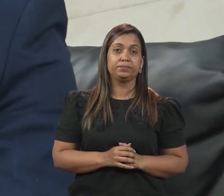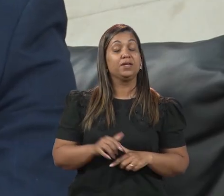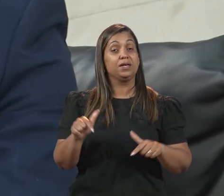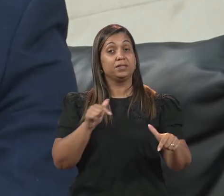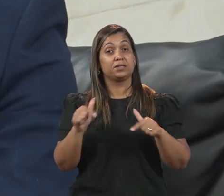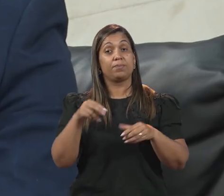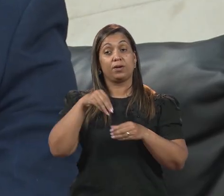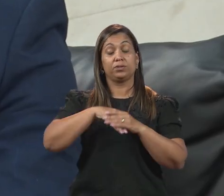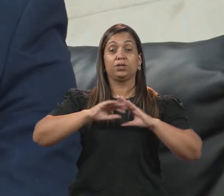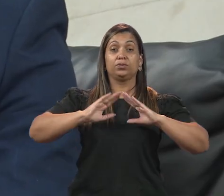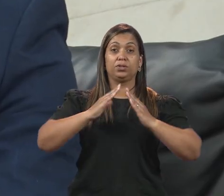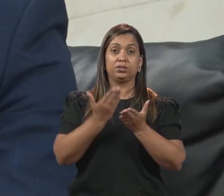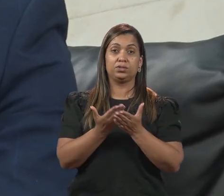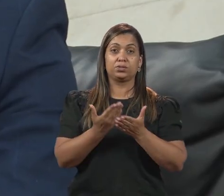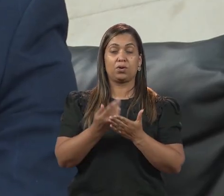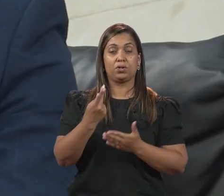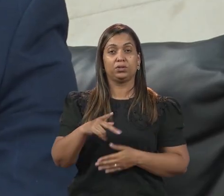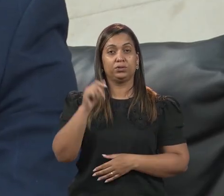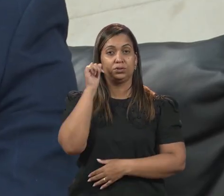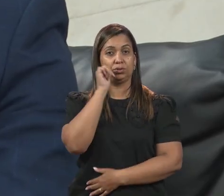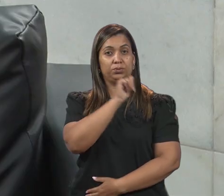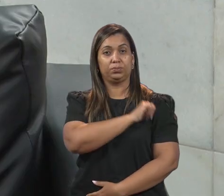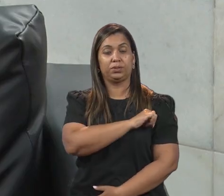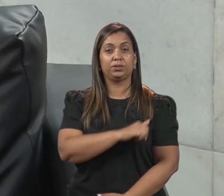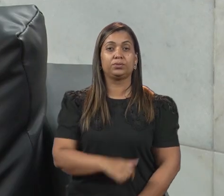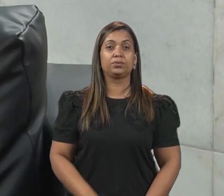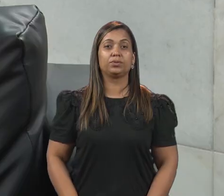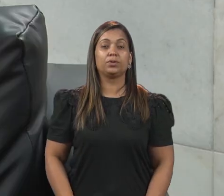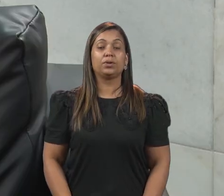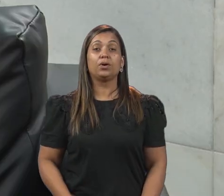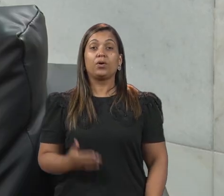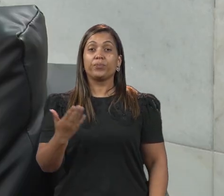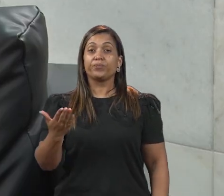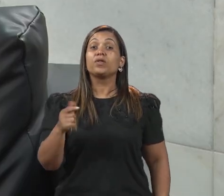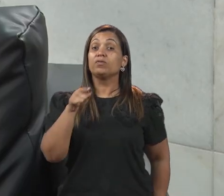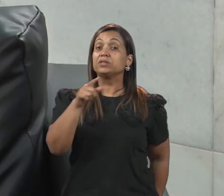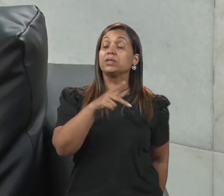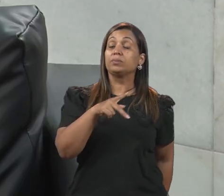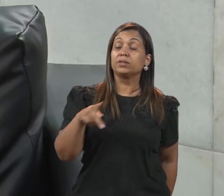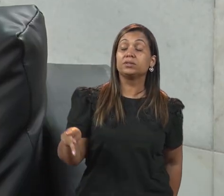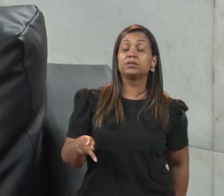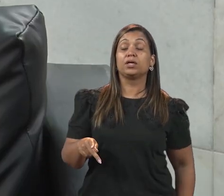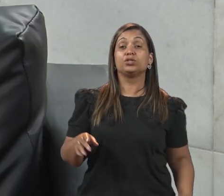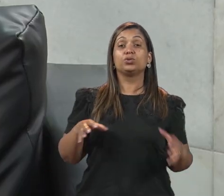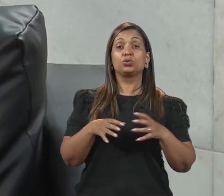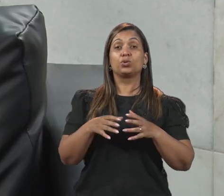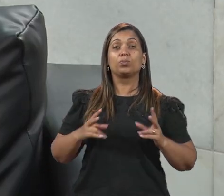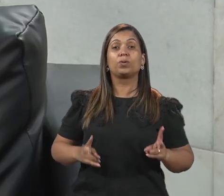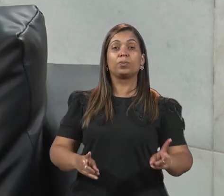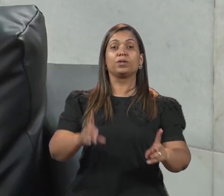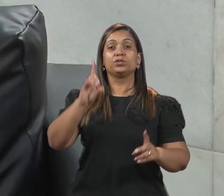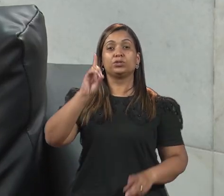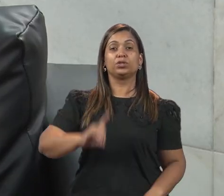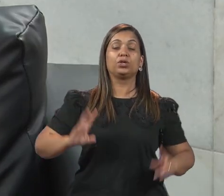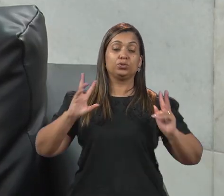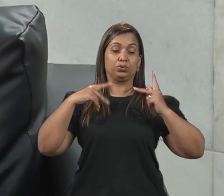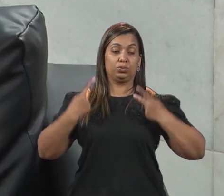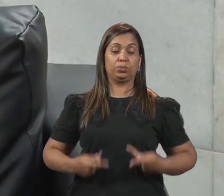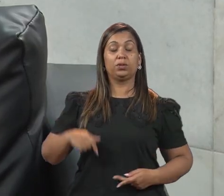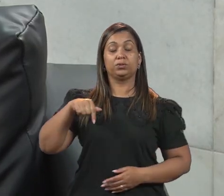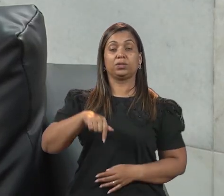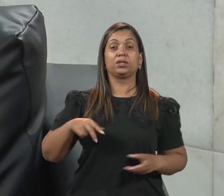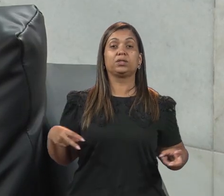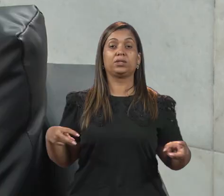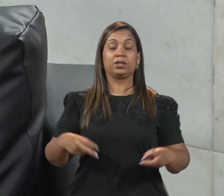esse trabalho nas escolas municipais da nossa cidade. Tá certo. Vereador, o senhor é presidente da Comissão Permanente de Direitos Humanos aqui